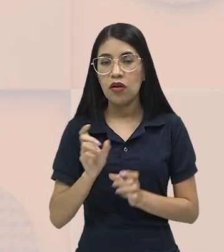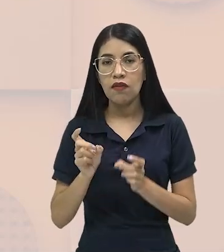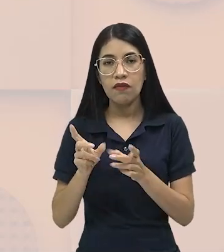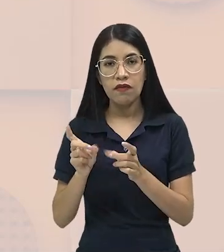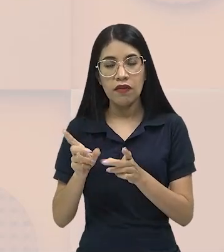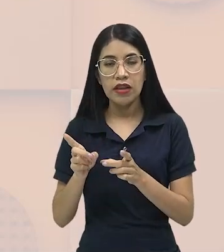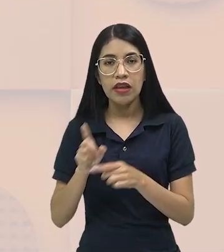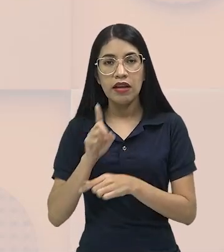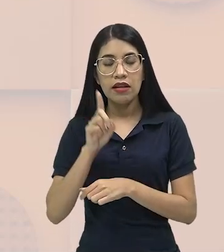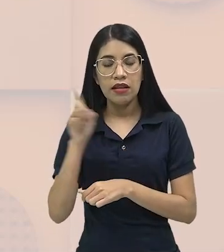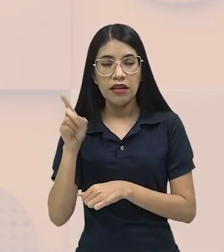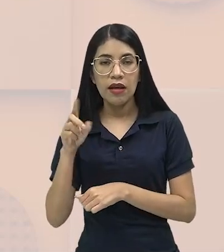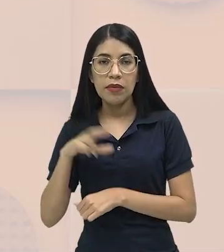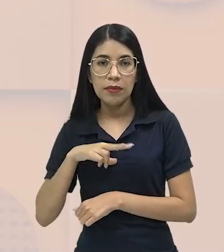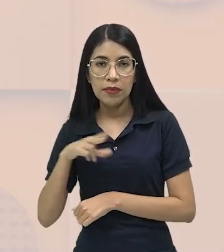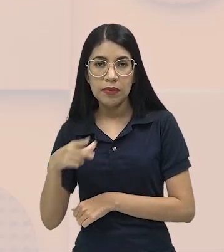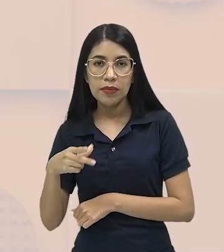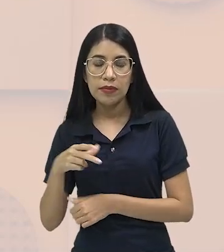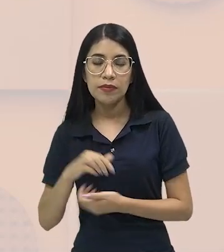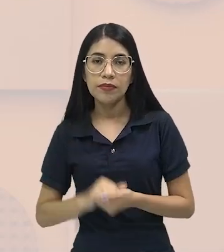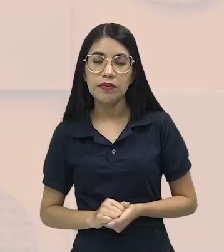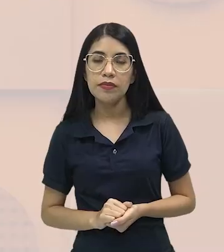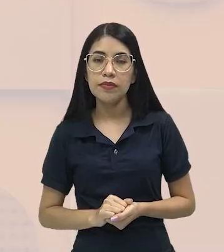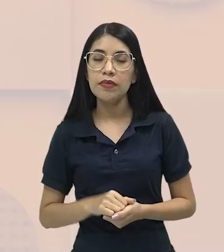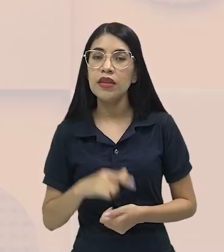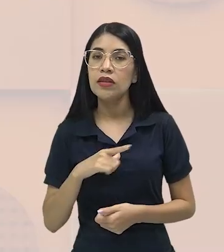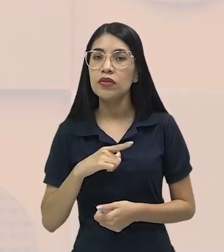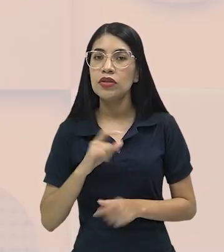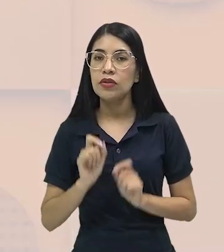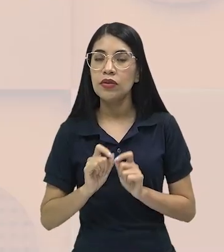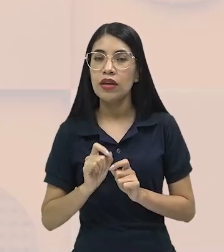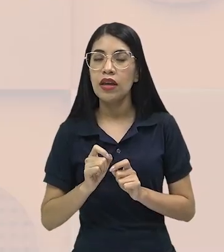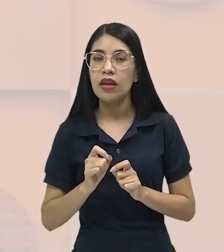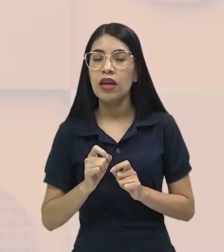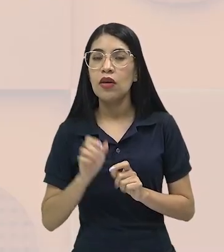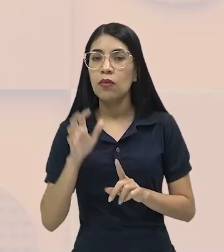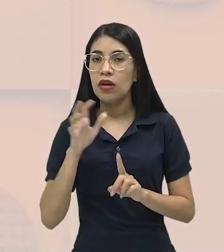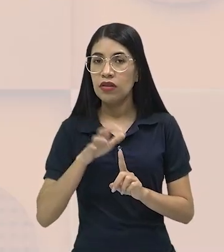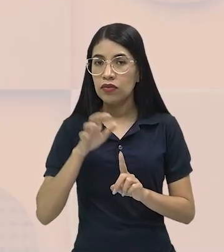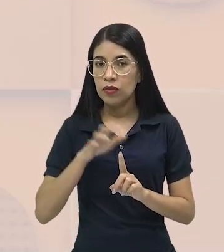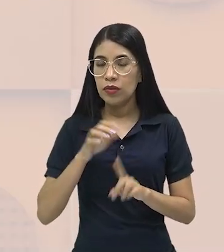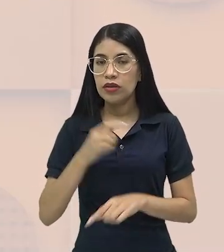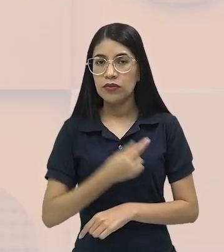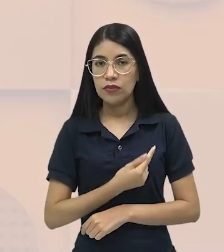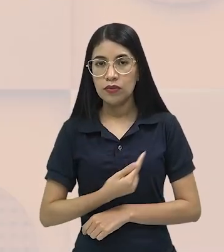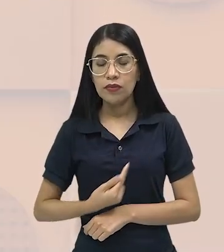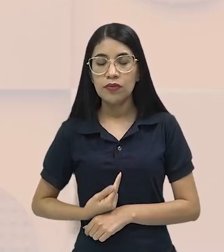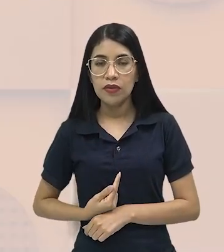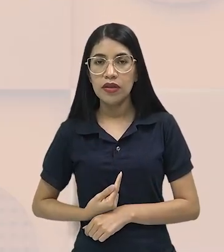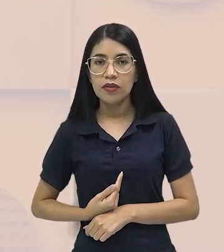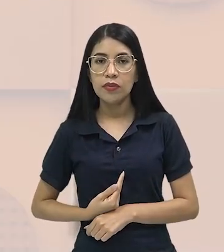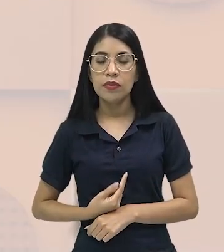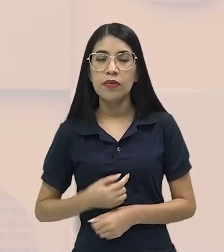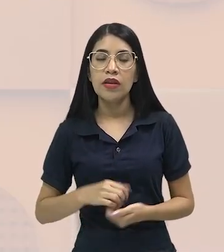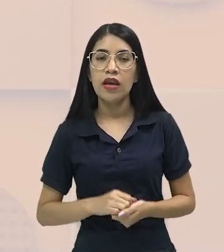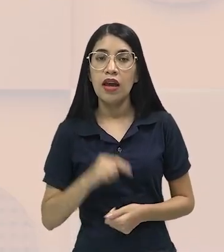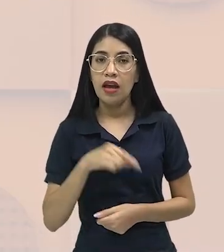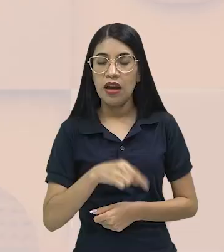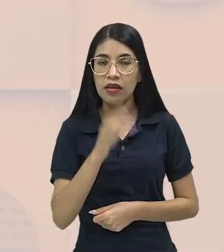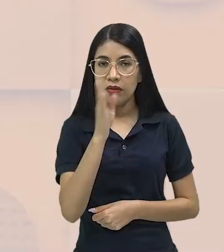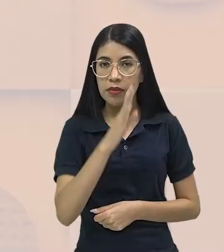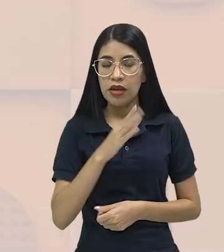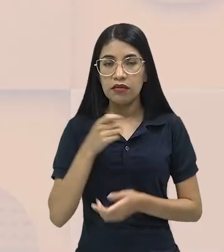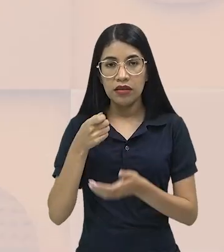a nossa metrópole, tá bem? Então, existia aí essa intervenção do Estado, né, onde nós éramos